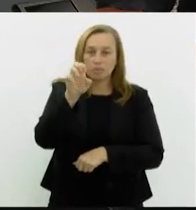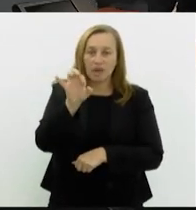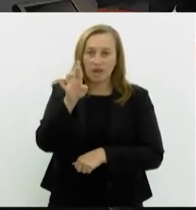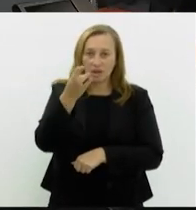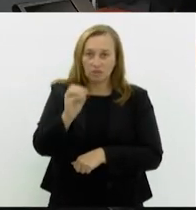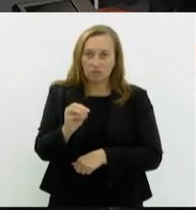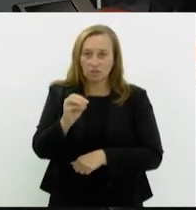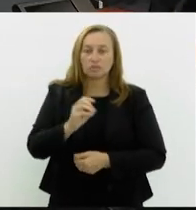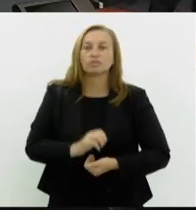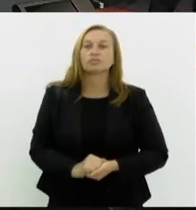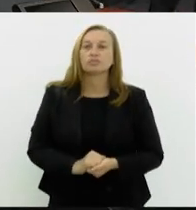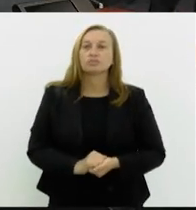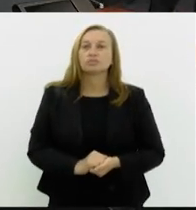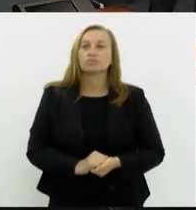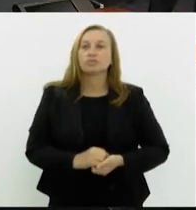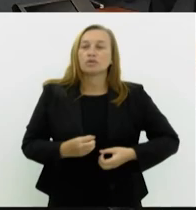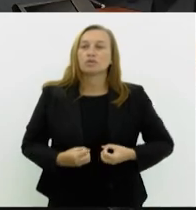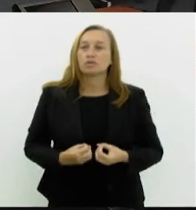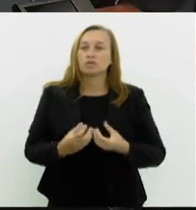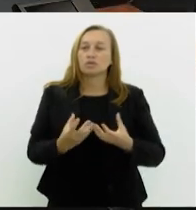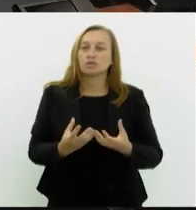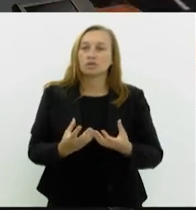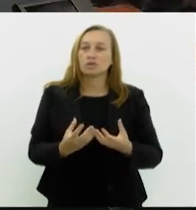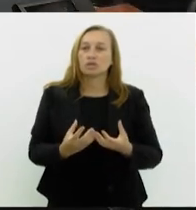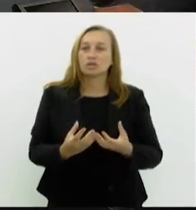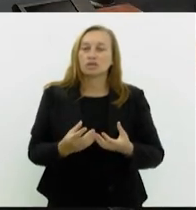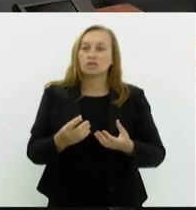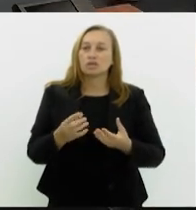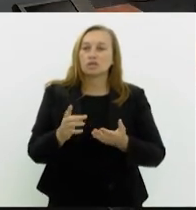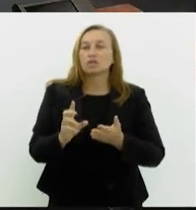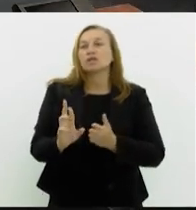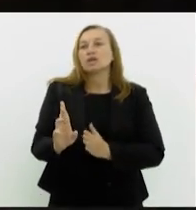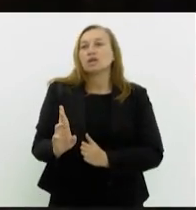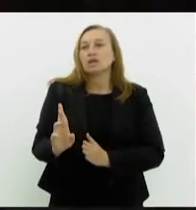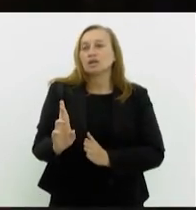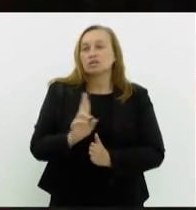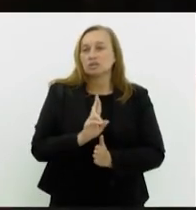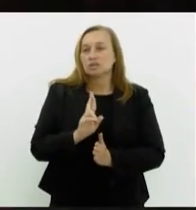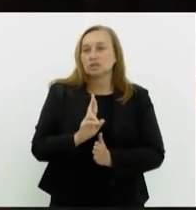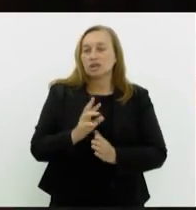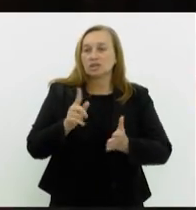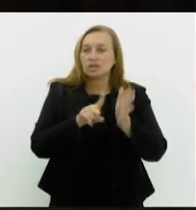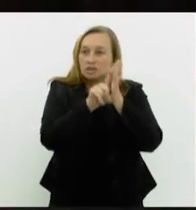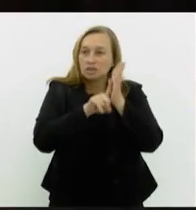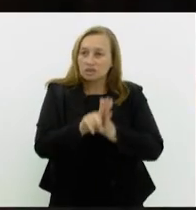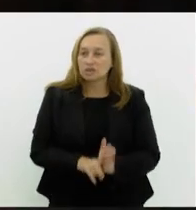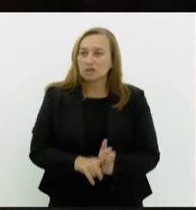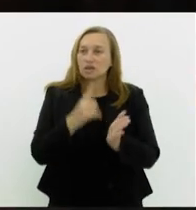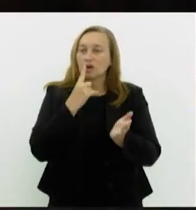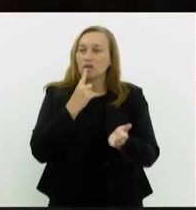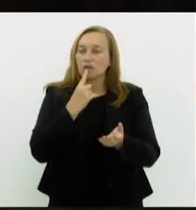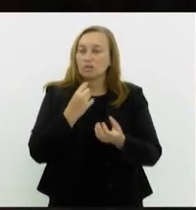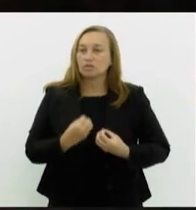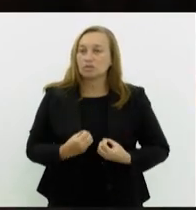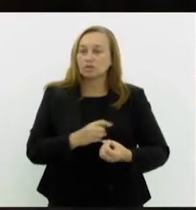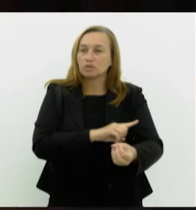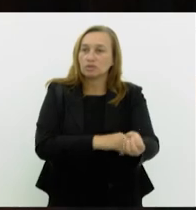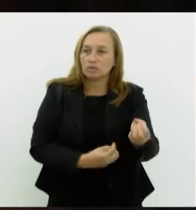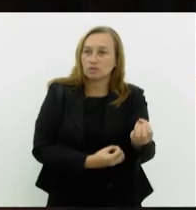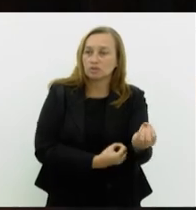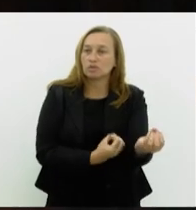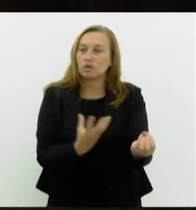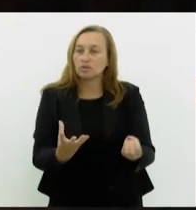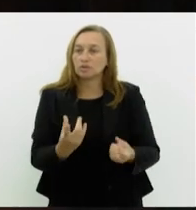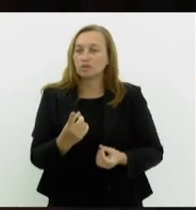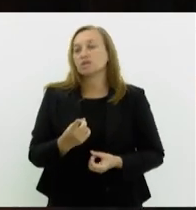que dispõe sobre o fornecimento de resultados de exames ao doador de sangue. Em discussão,